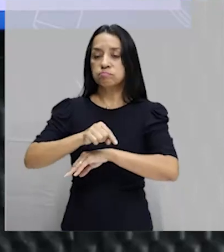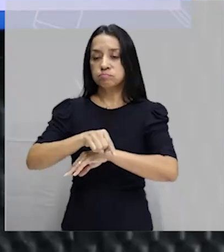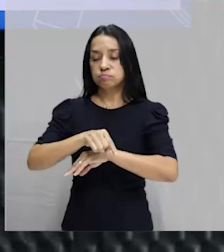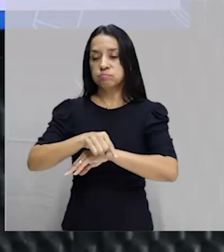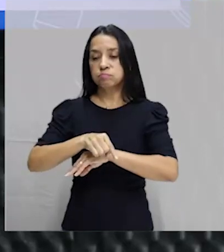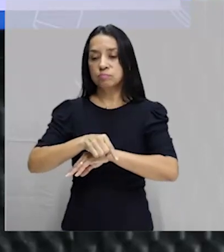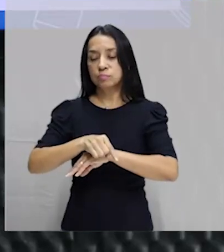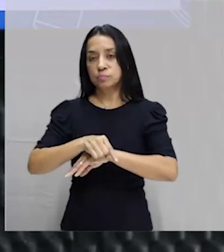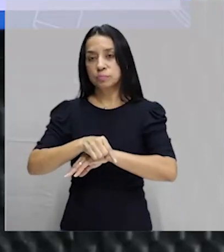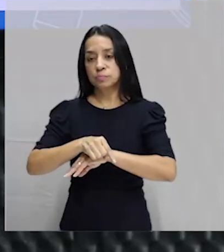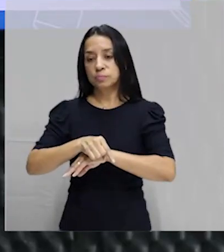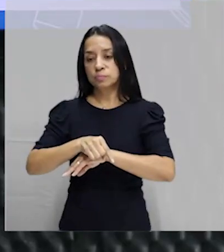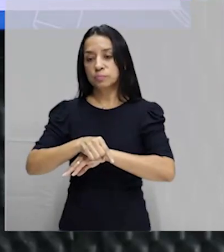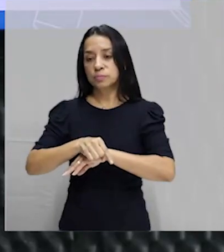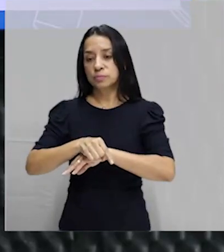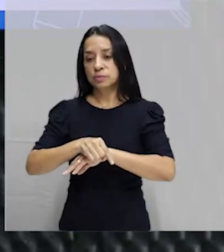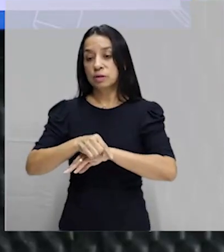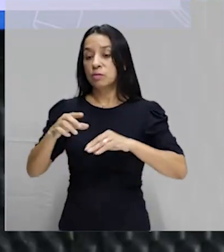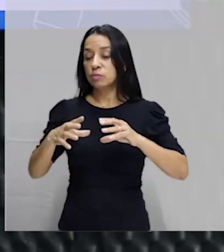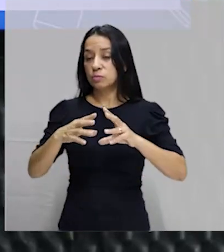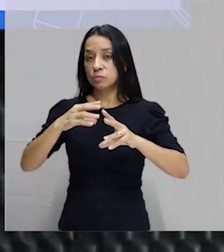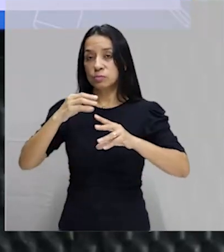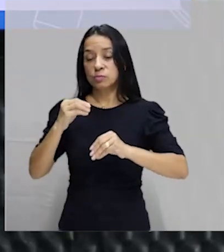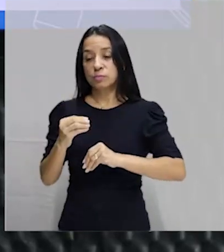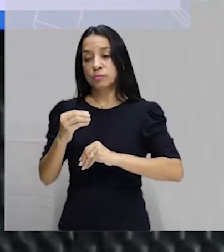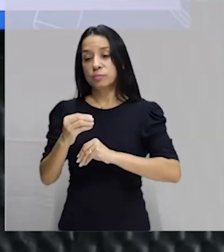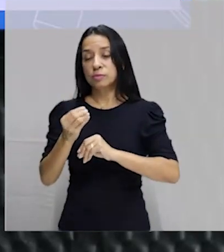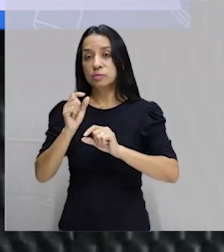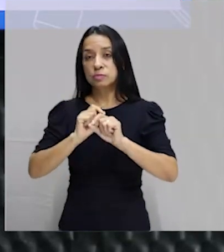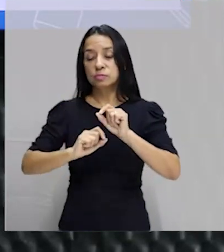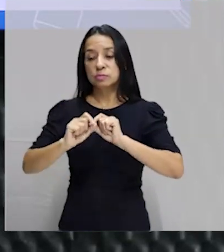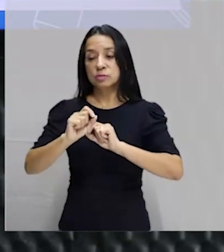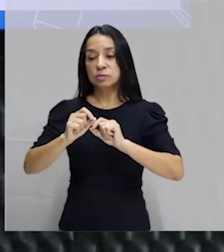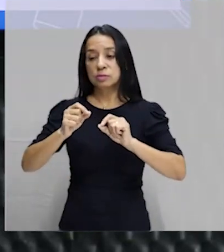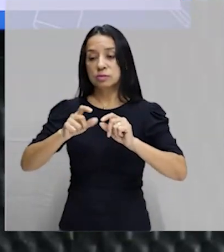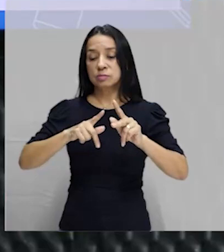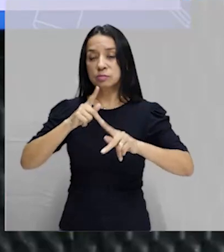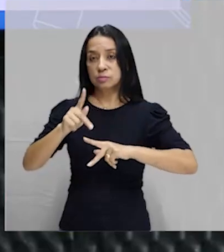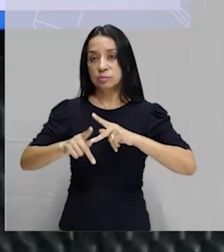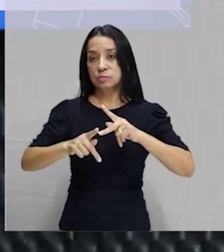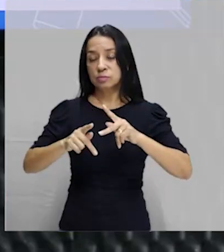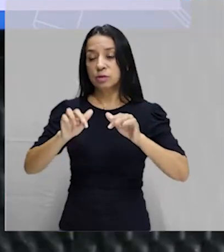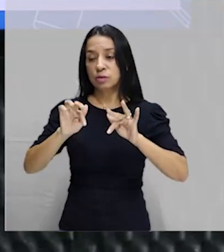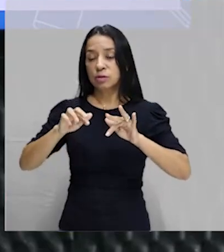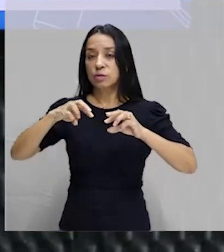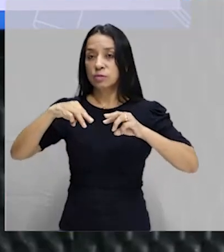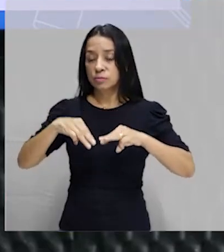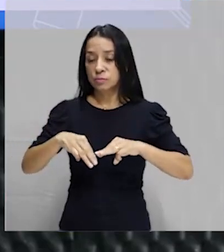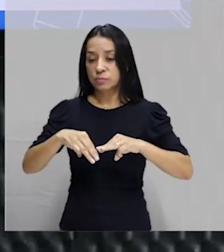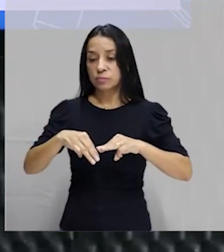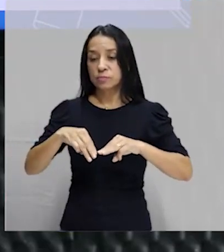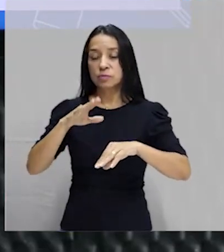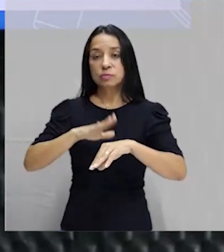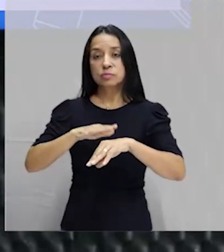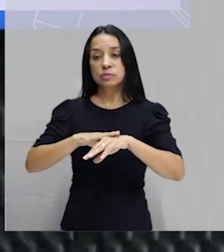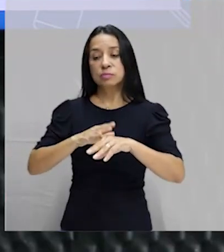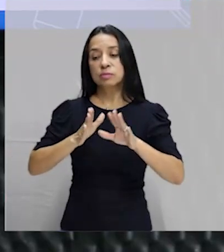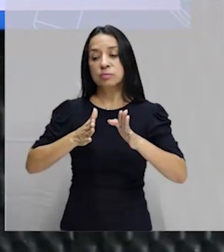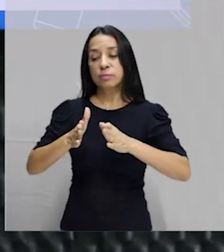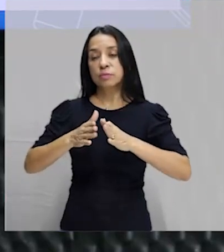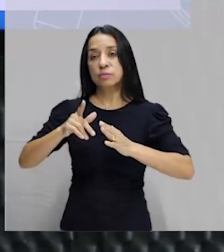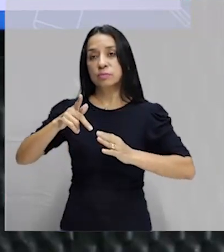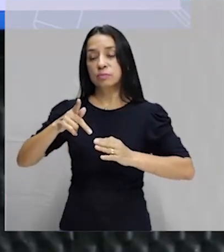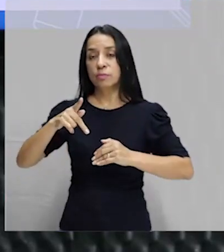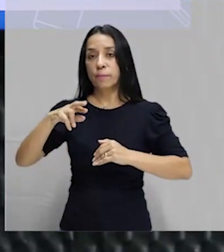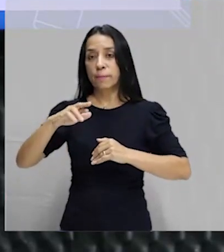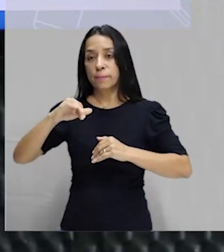à destruição dessa civilização e o final desse chamado período pré-homérico. A partir daí,